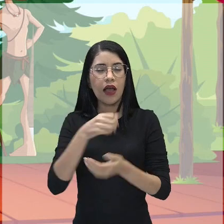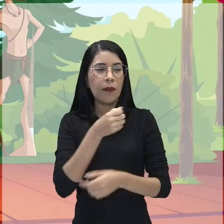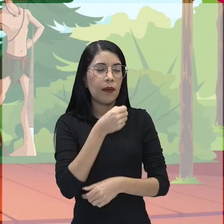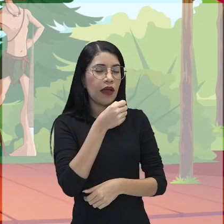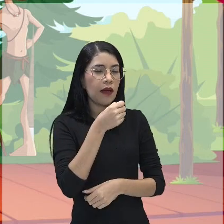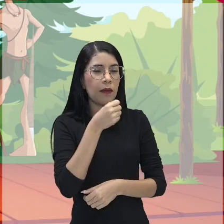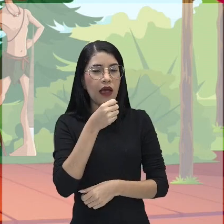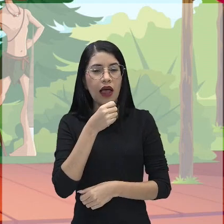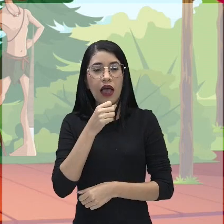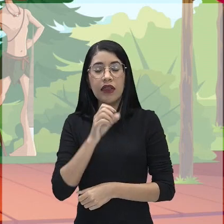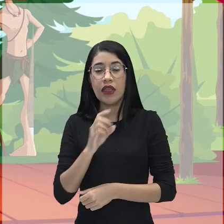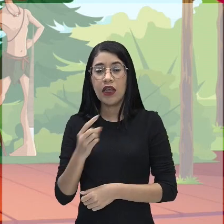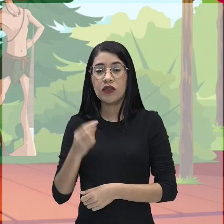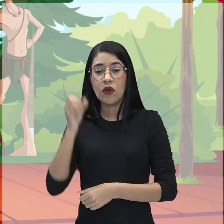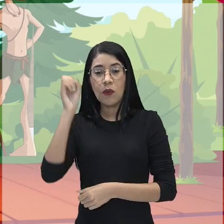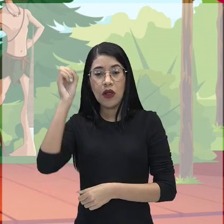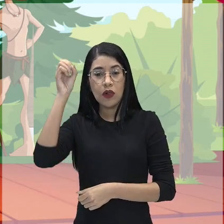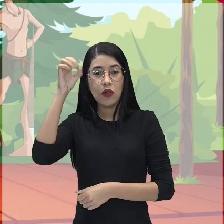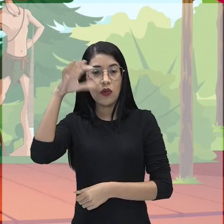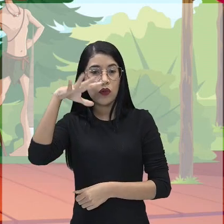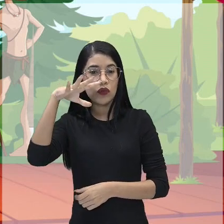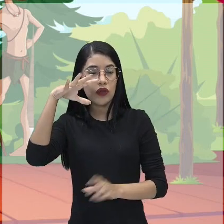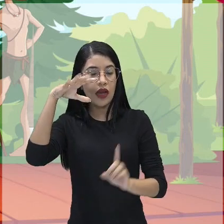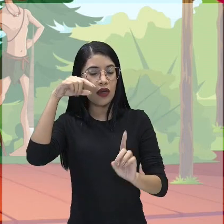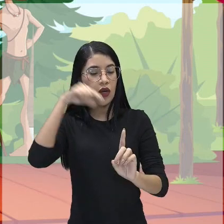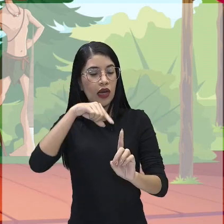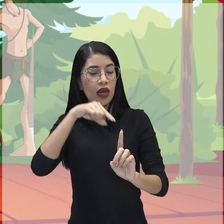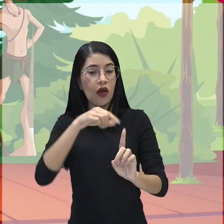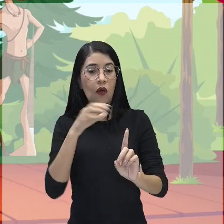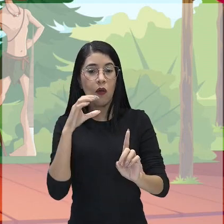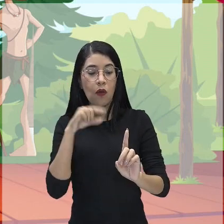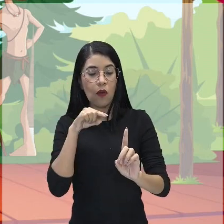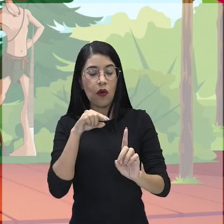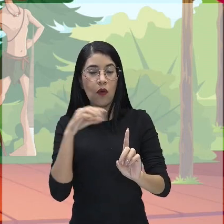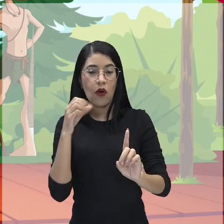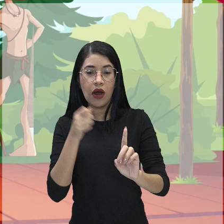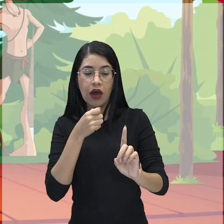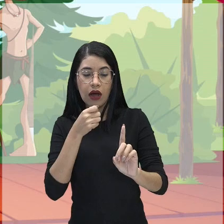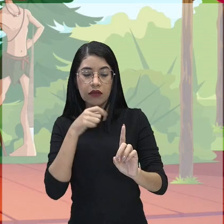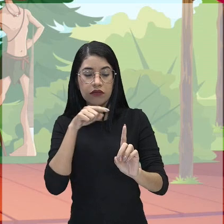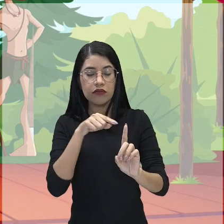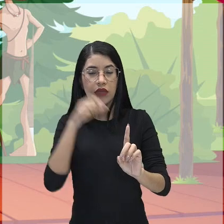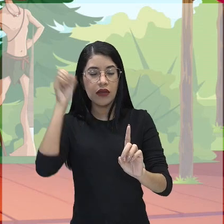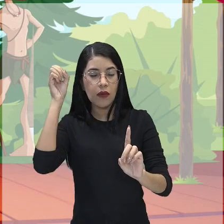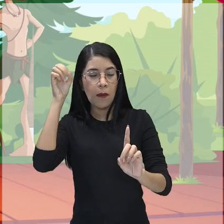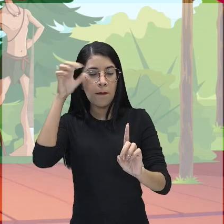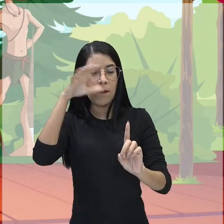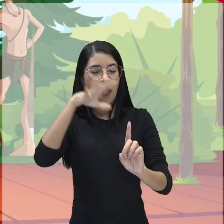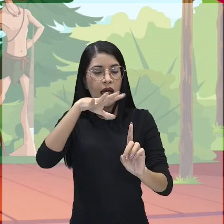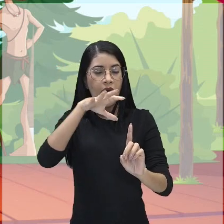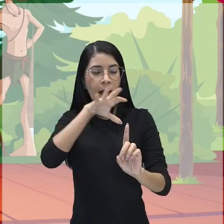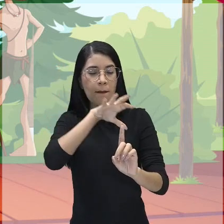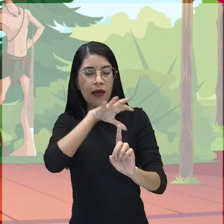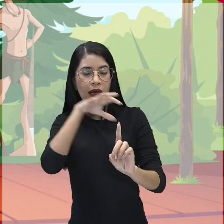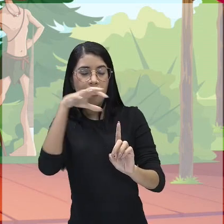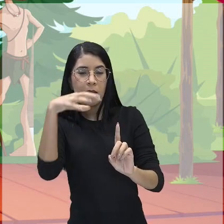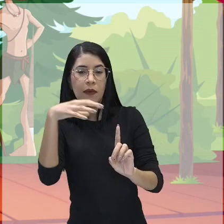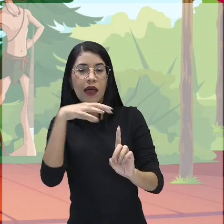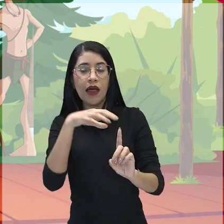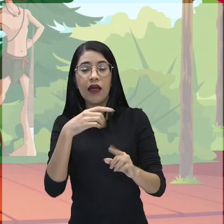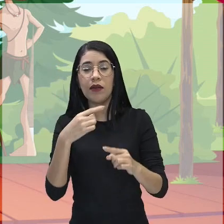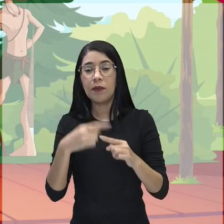único canhão, um único foco de luz sobre aquele personagem, sobre aquele cantor, ou então um personagem? Por